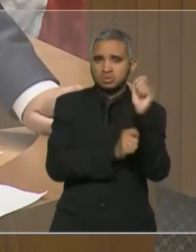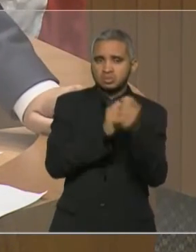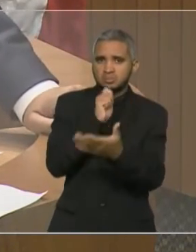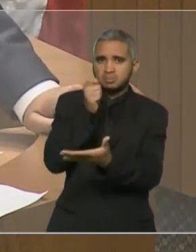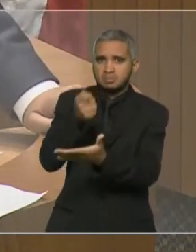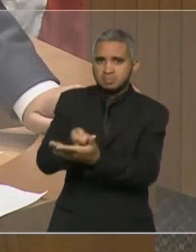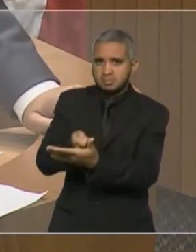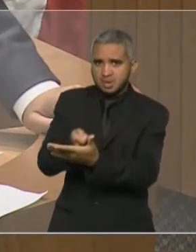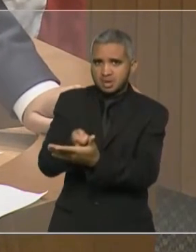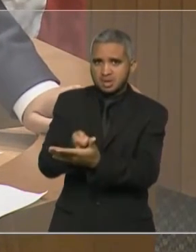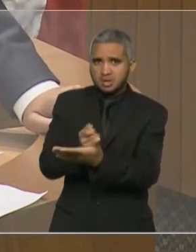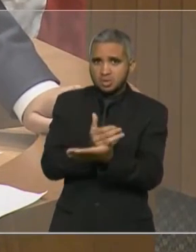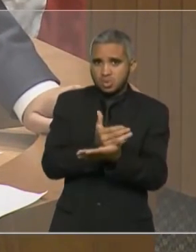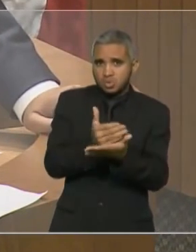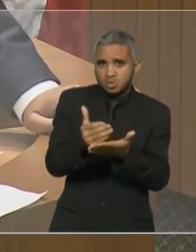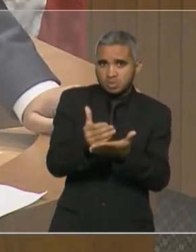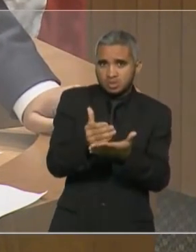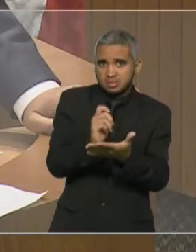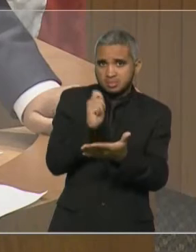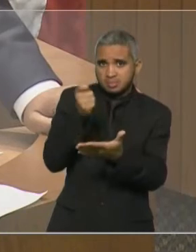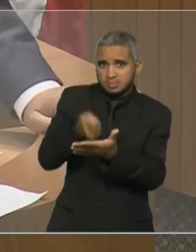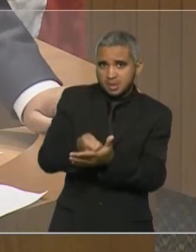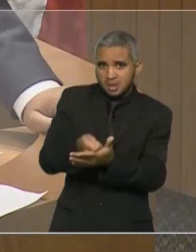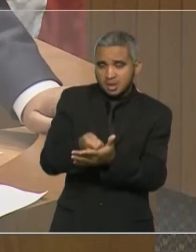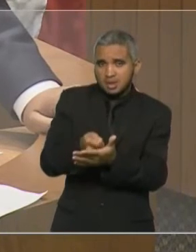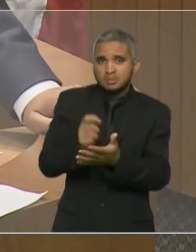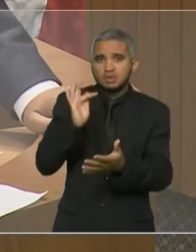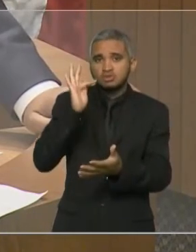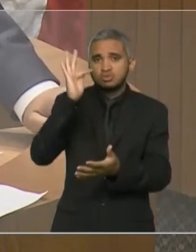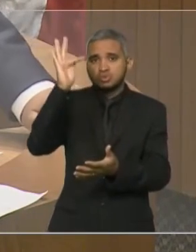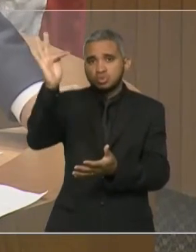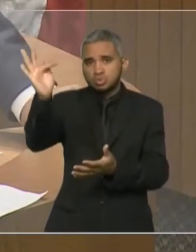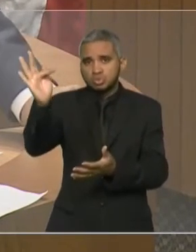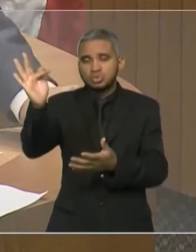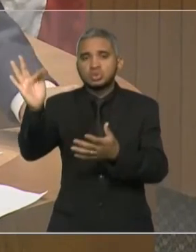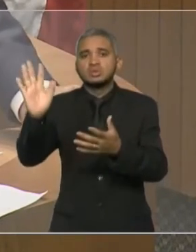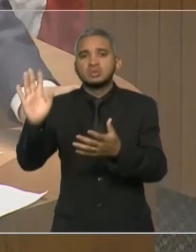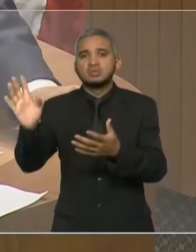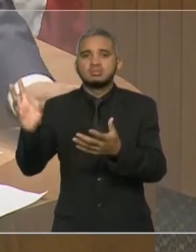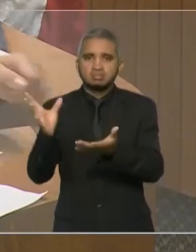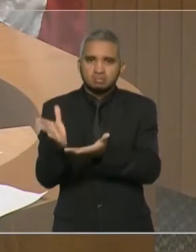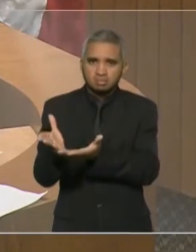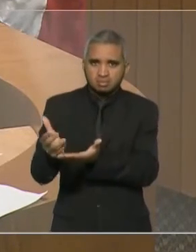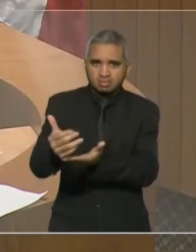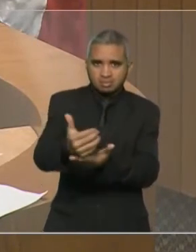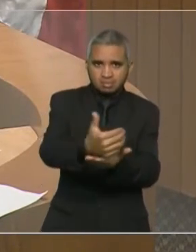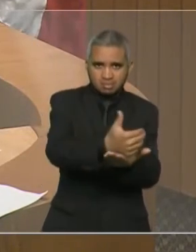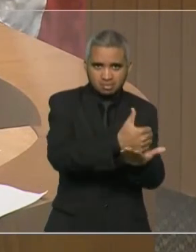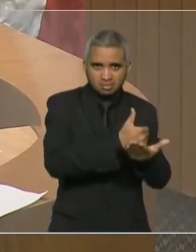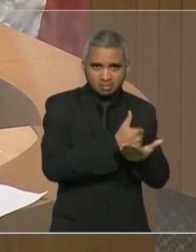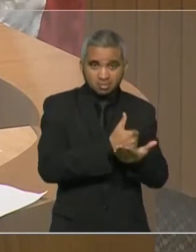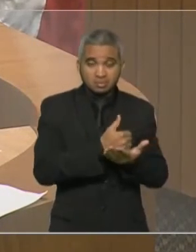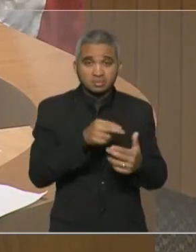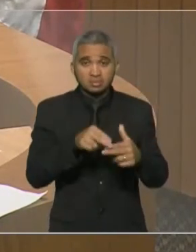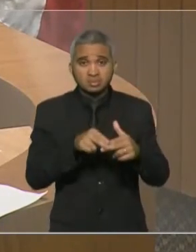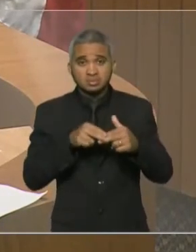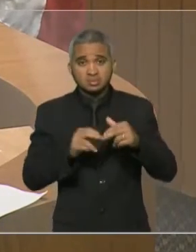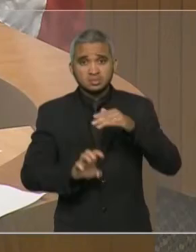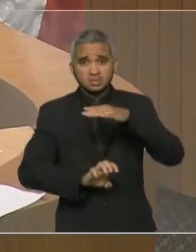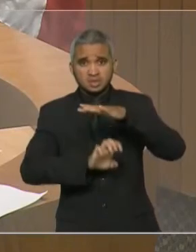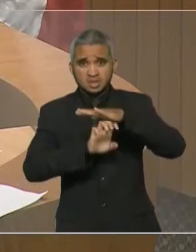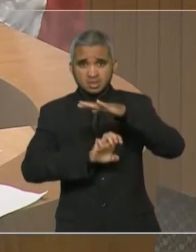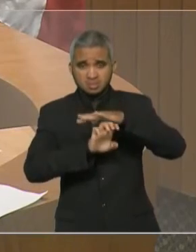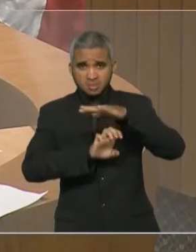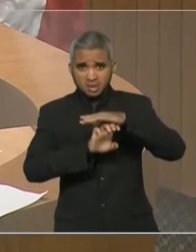se garantir que se vai ter arrecadação. E essas empresas, deputado Rogério, muitas delas vindas de